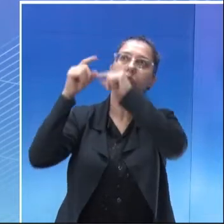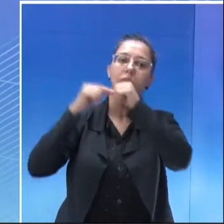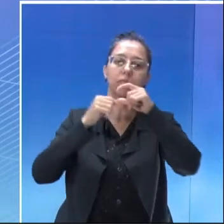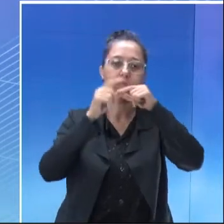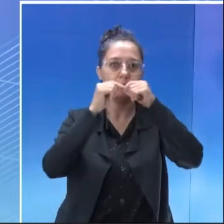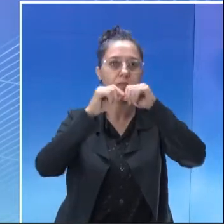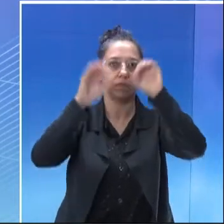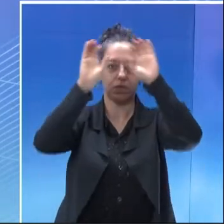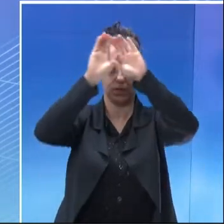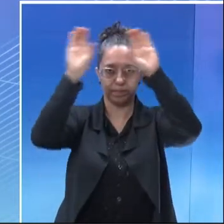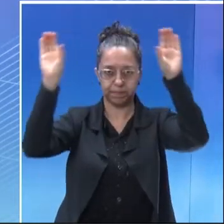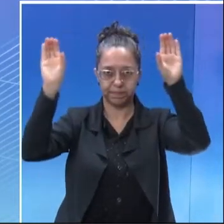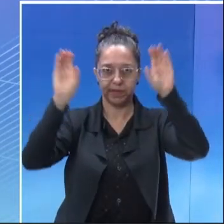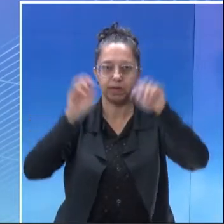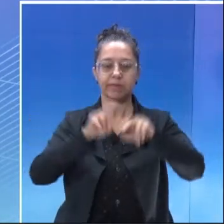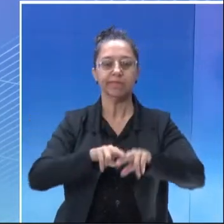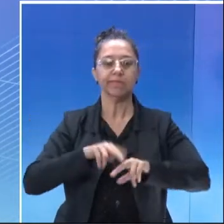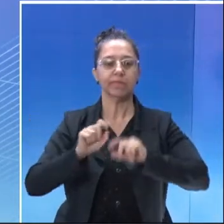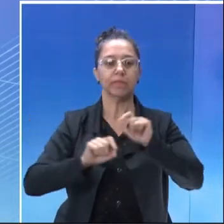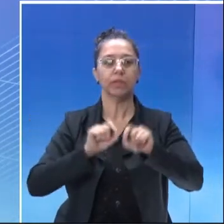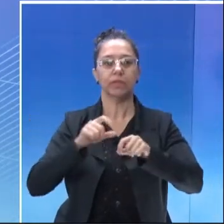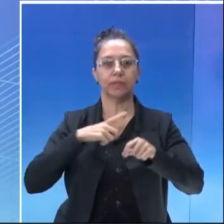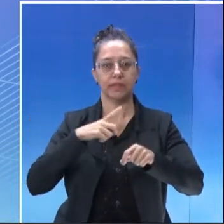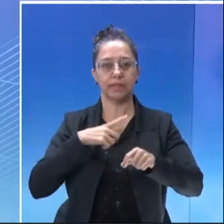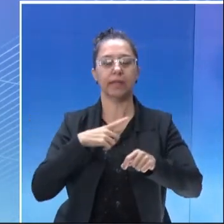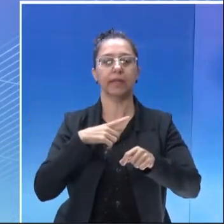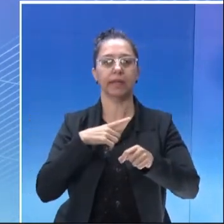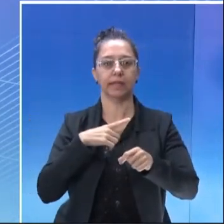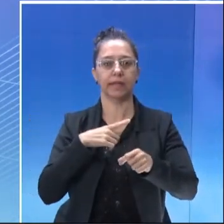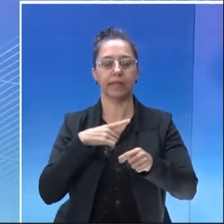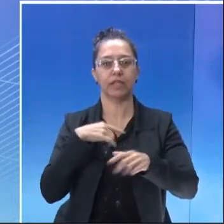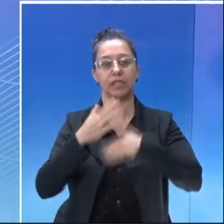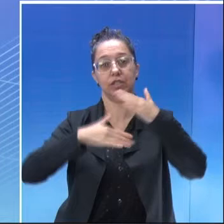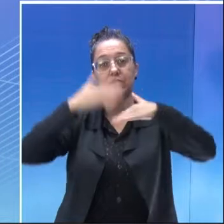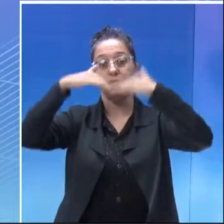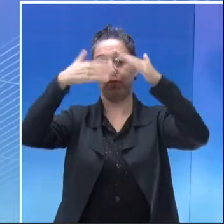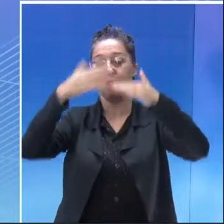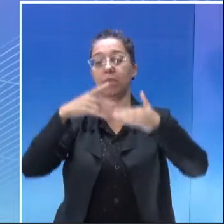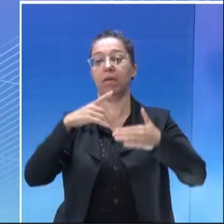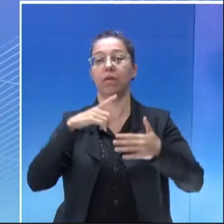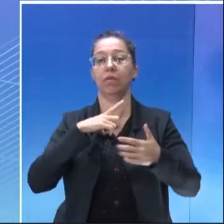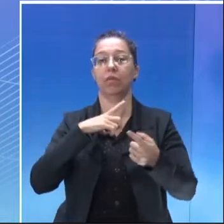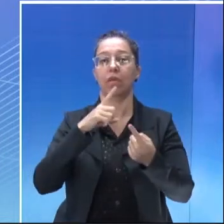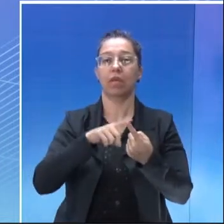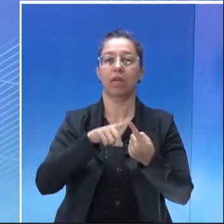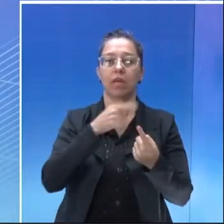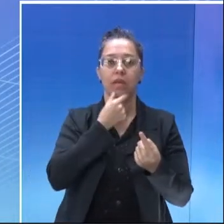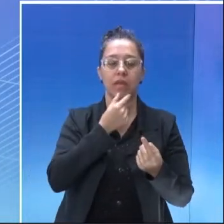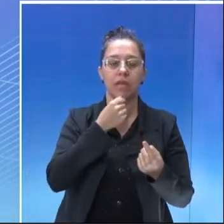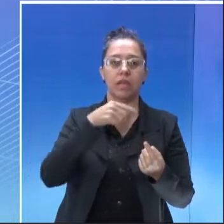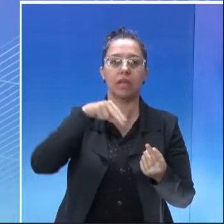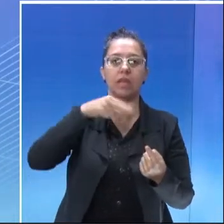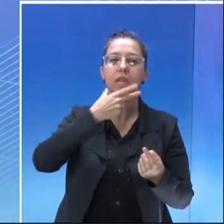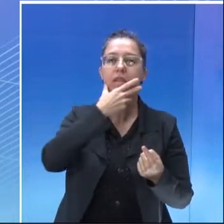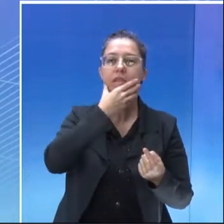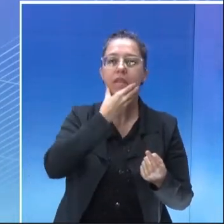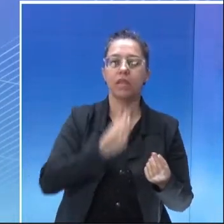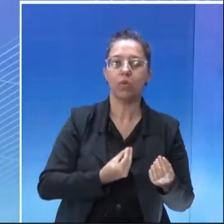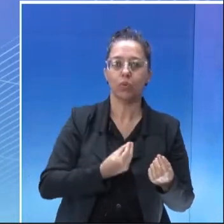ciências nesse período da modernidade vão alcançar o seu auge. Nós vamos ter Newton, vamos